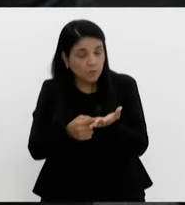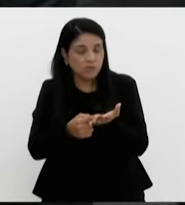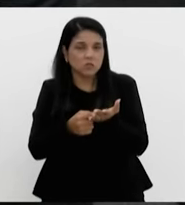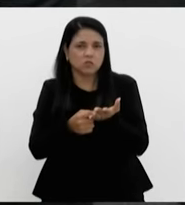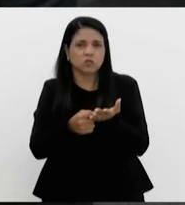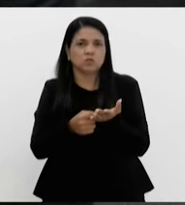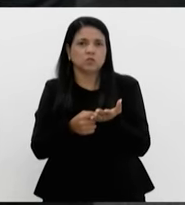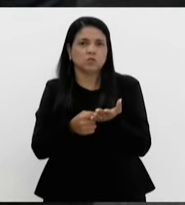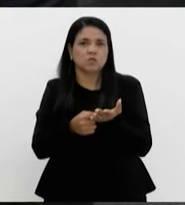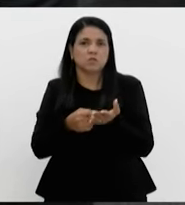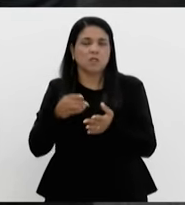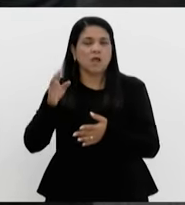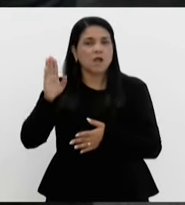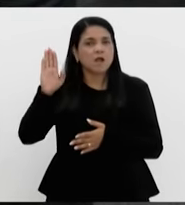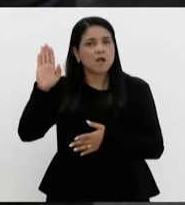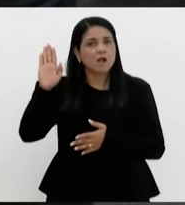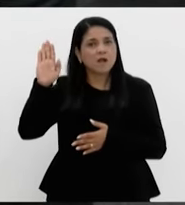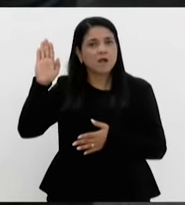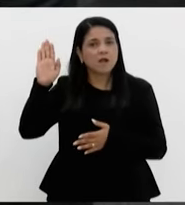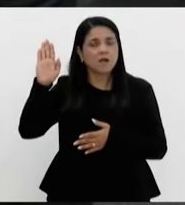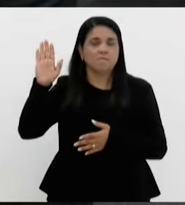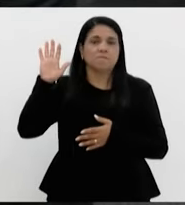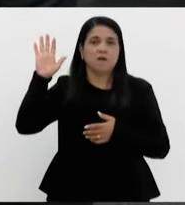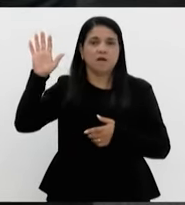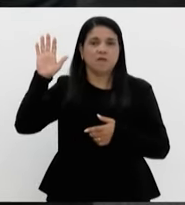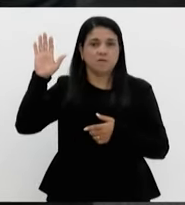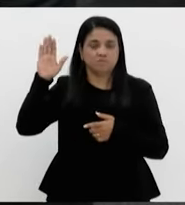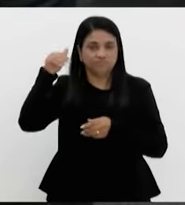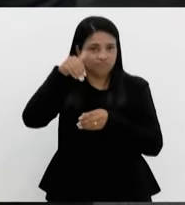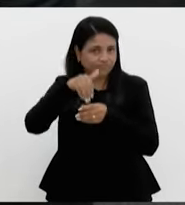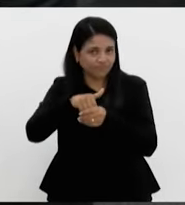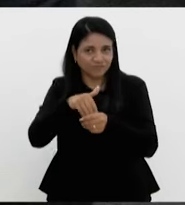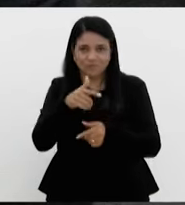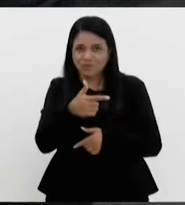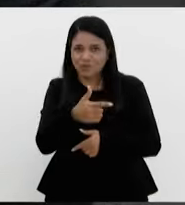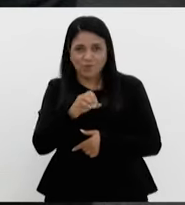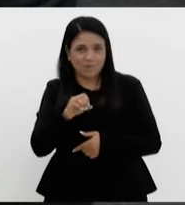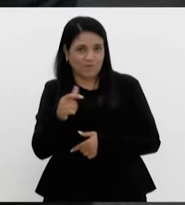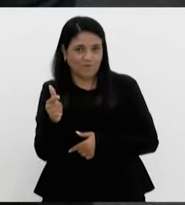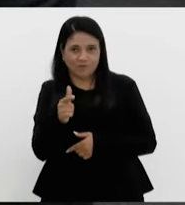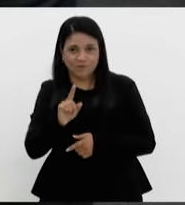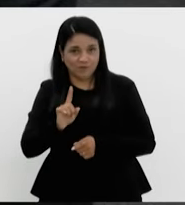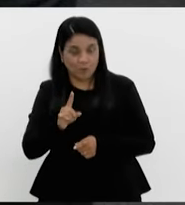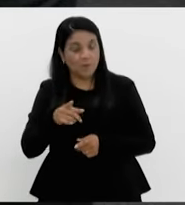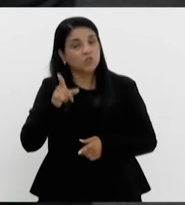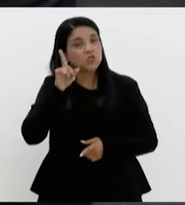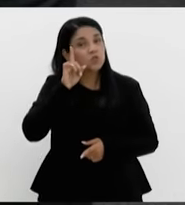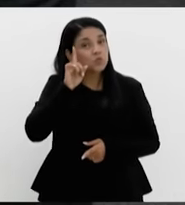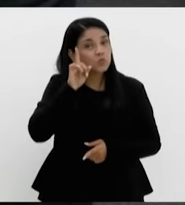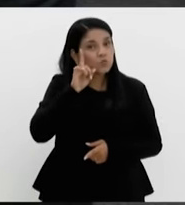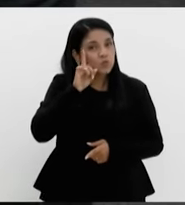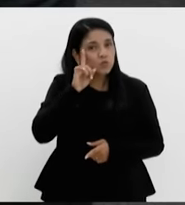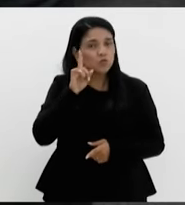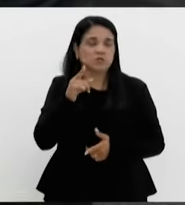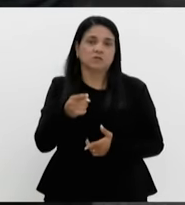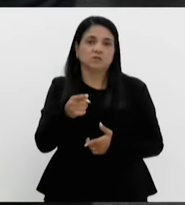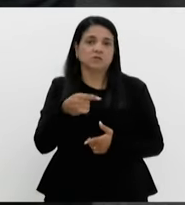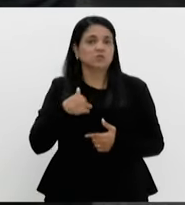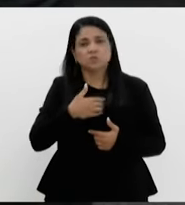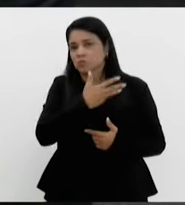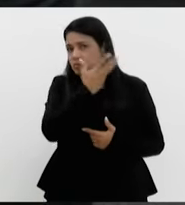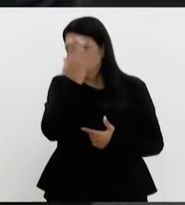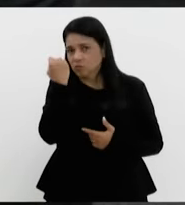campanha de 22, mas que seja um compromisso de todos os dias. E, por favor, não se esqueça do subúrbio do